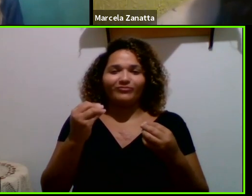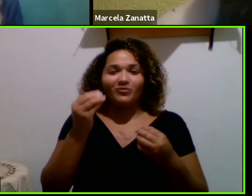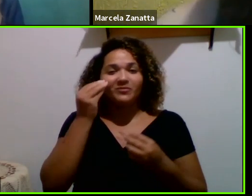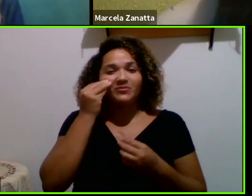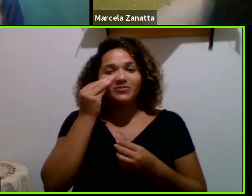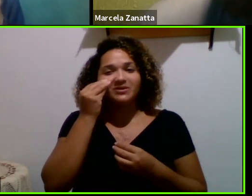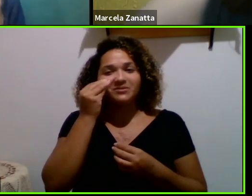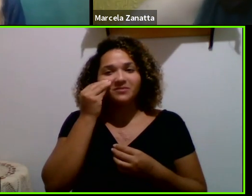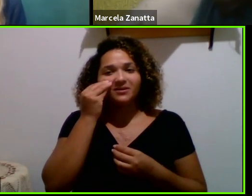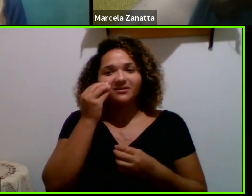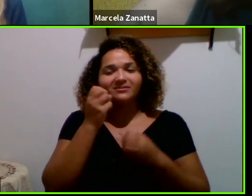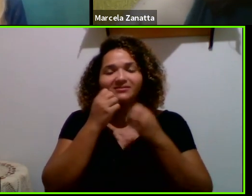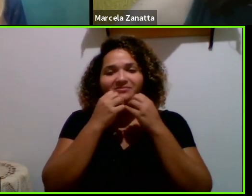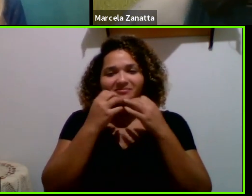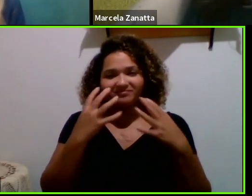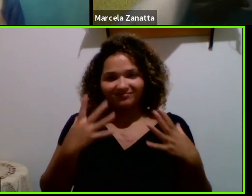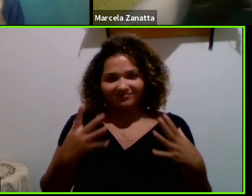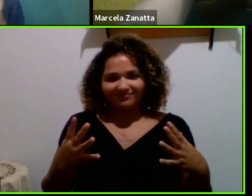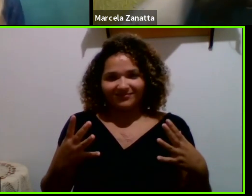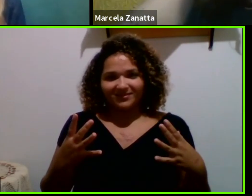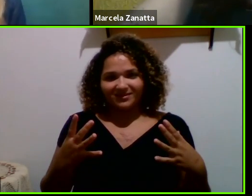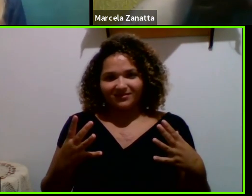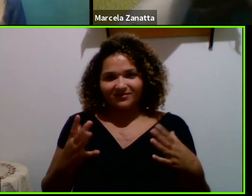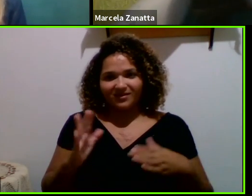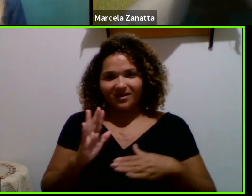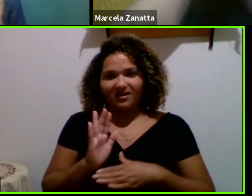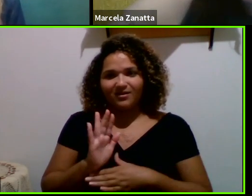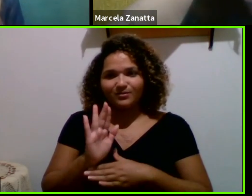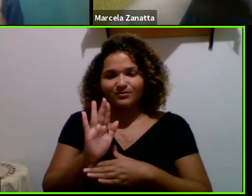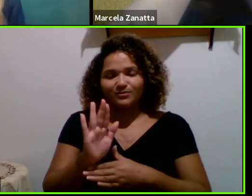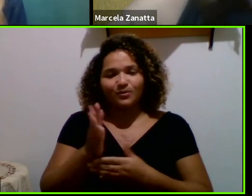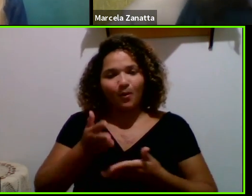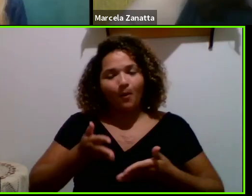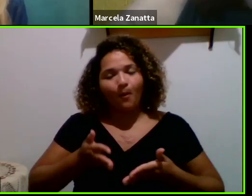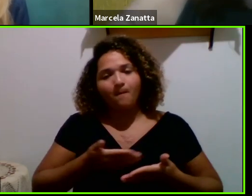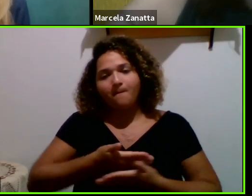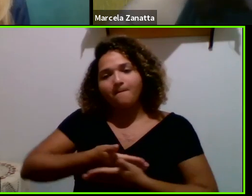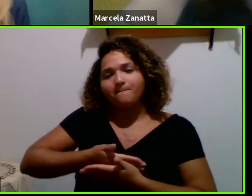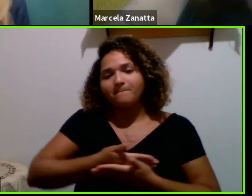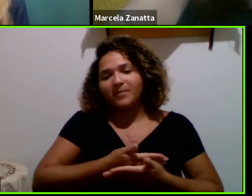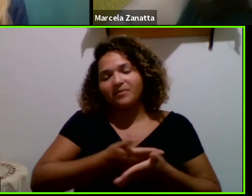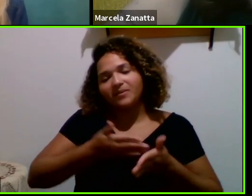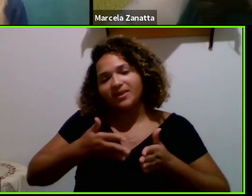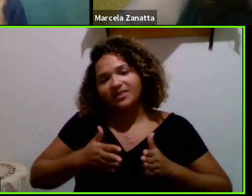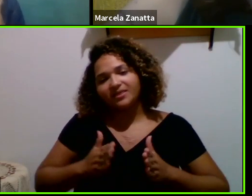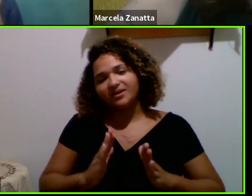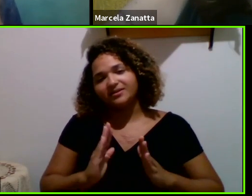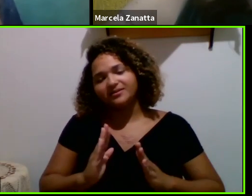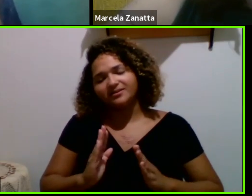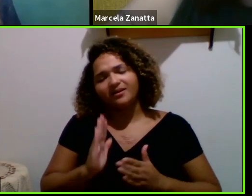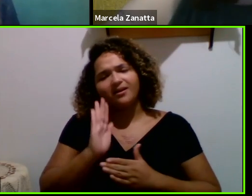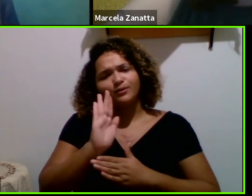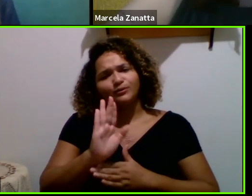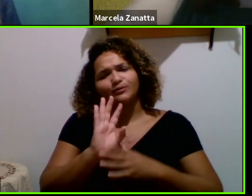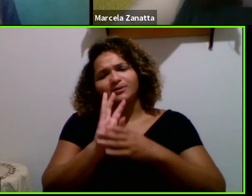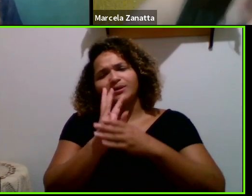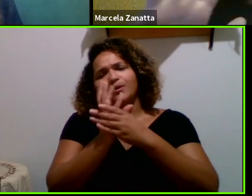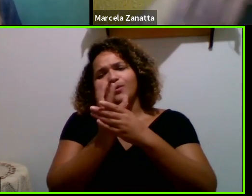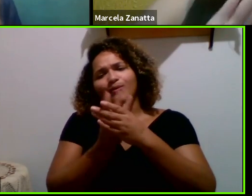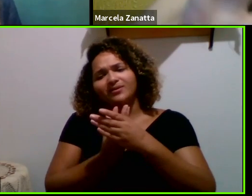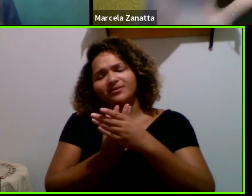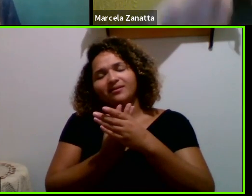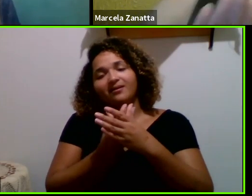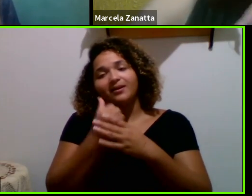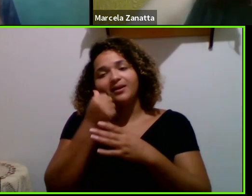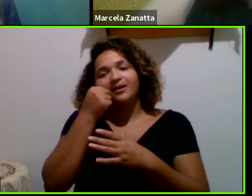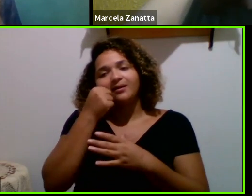posição maravilhosa, ajuda o bebê a fletir super bem, ajuda a rodar e dá muito alívio para a mulher, porque aquela